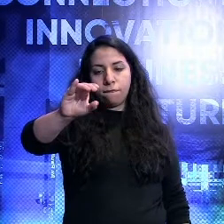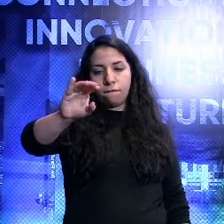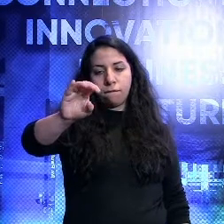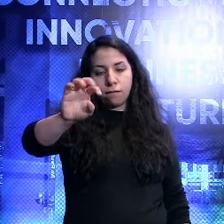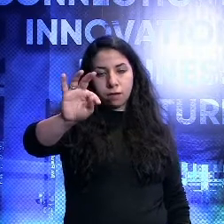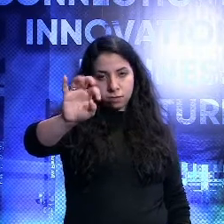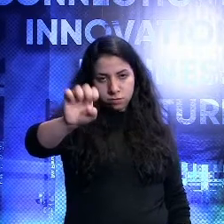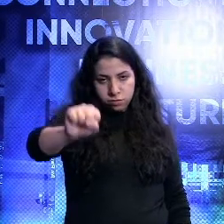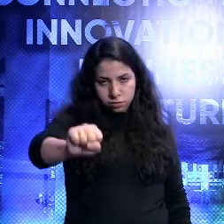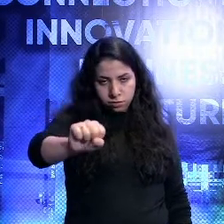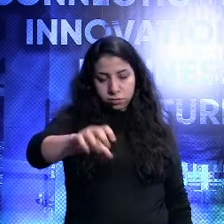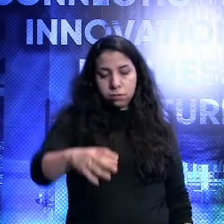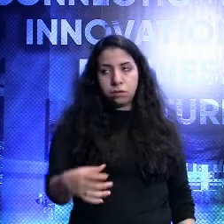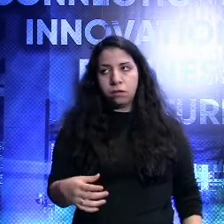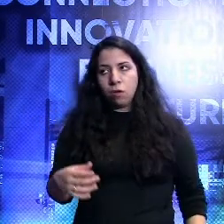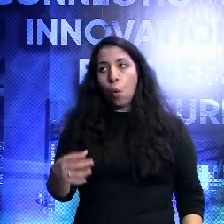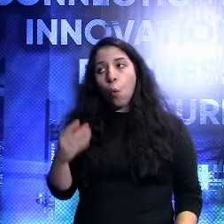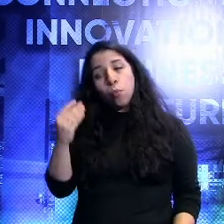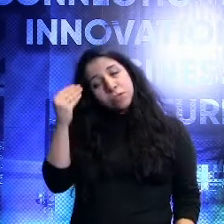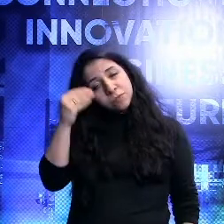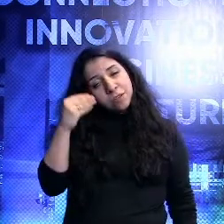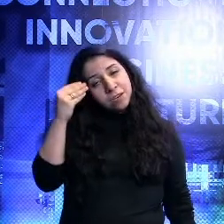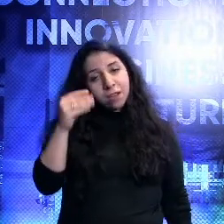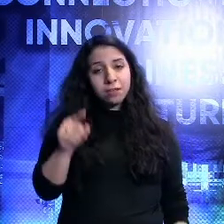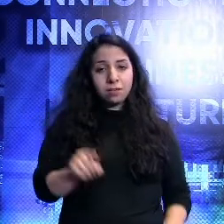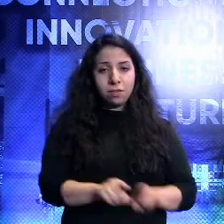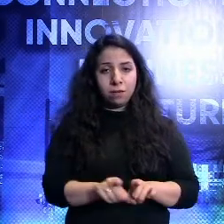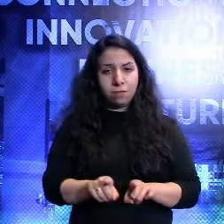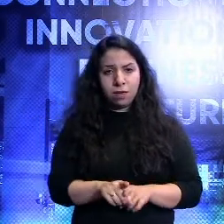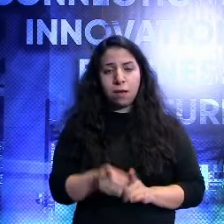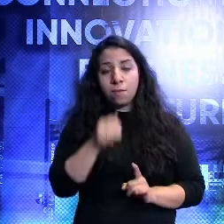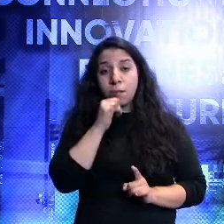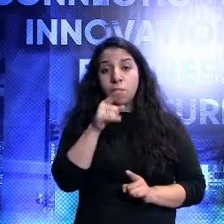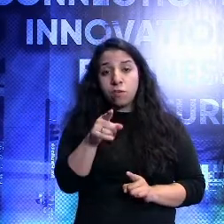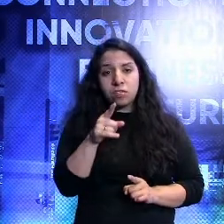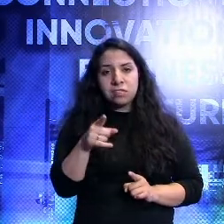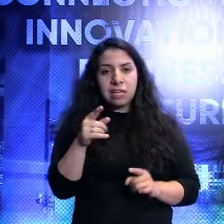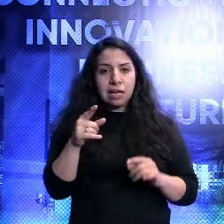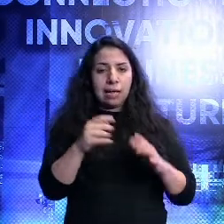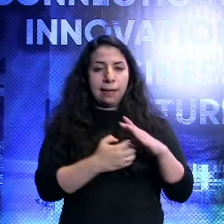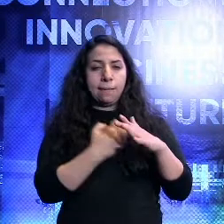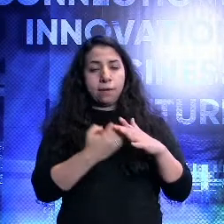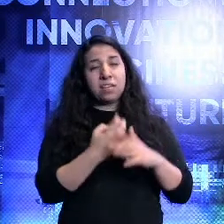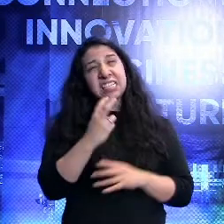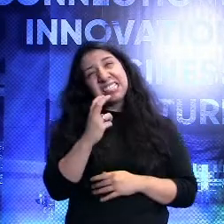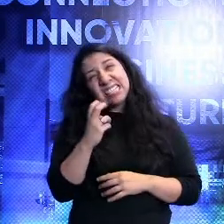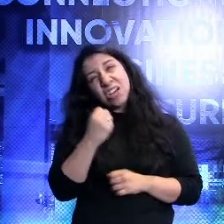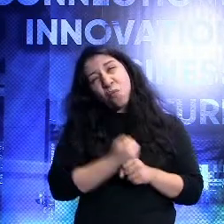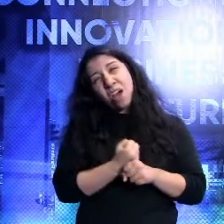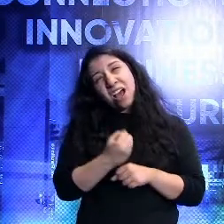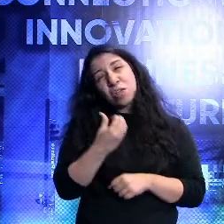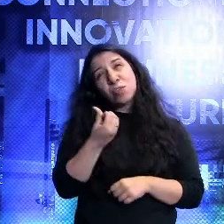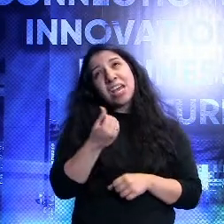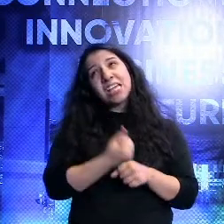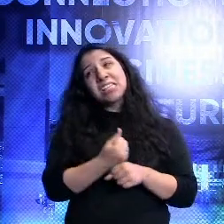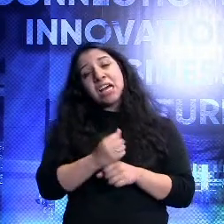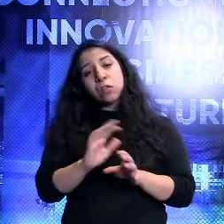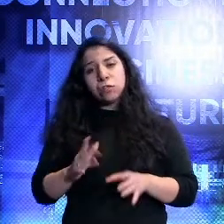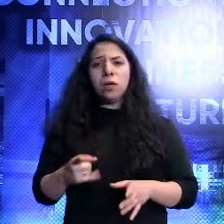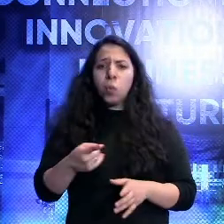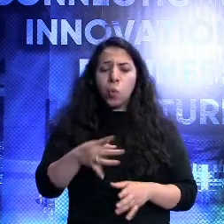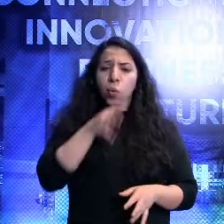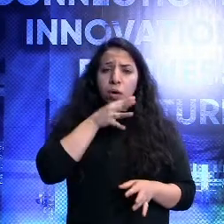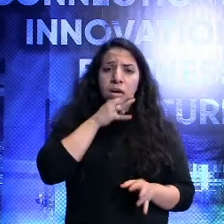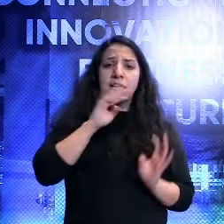nessa empresa há 10, 15 anos, ou 5, ou 6, você conhece um pouco do mercado, você conhece um pouco do produto, você tem